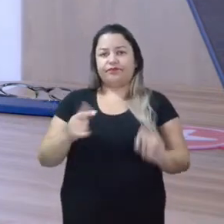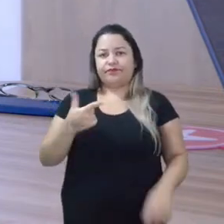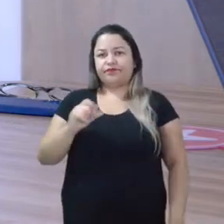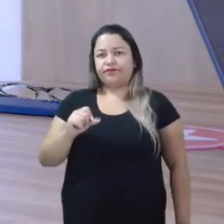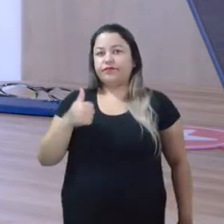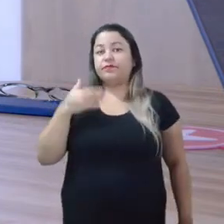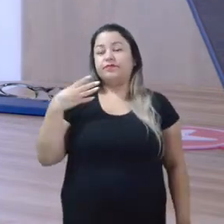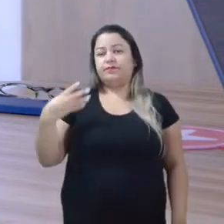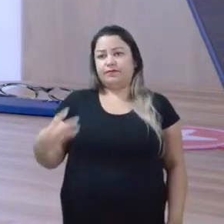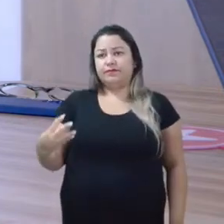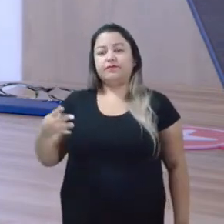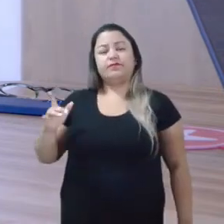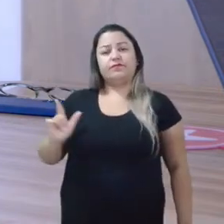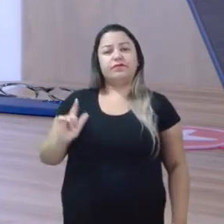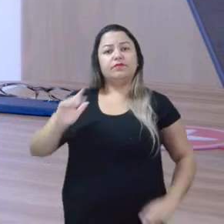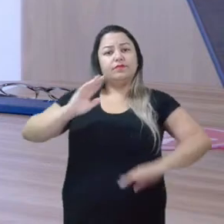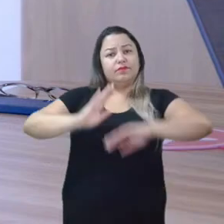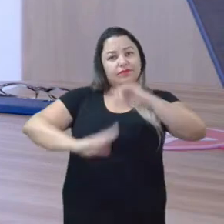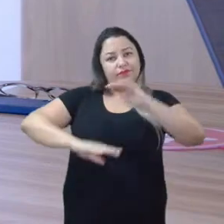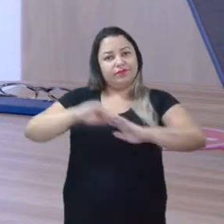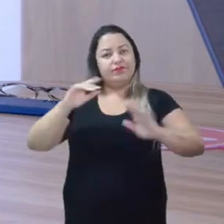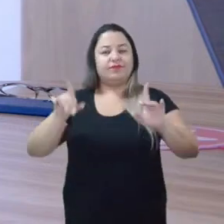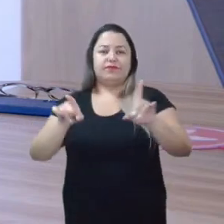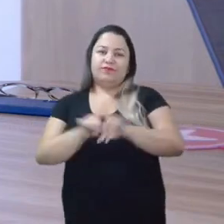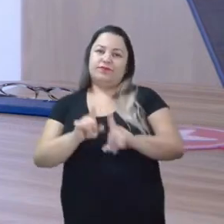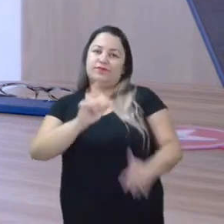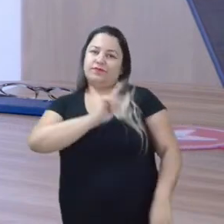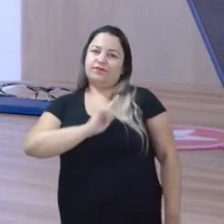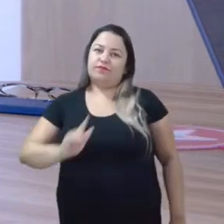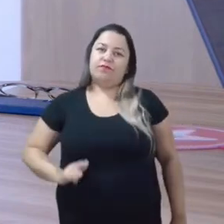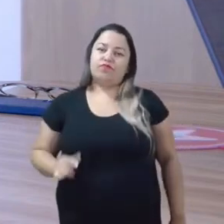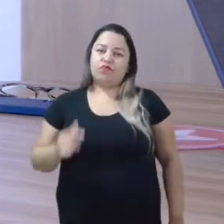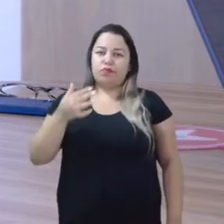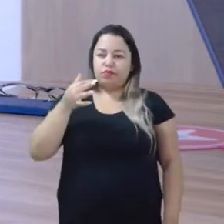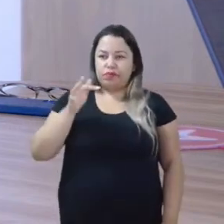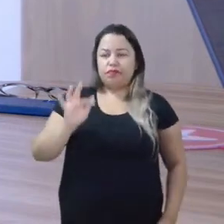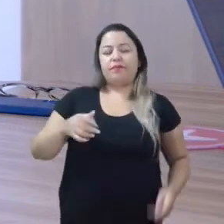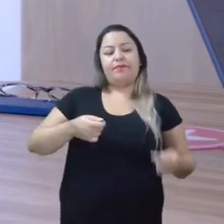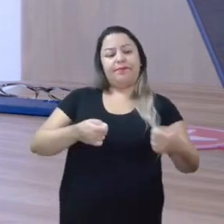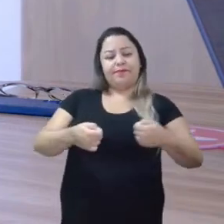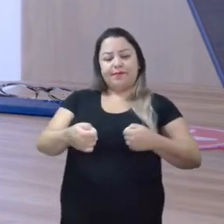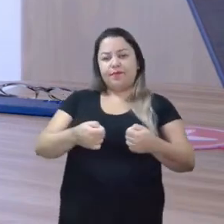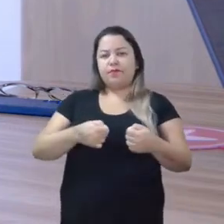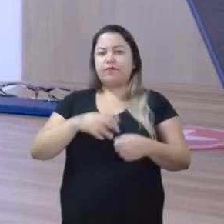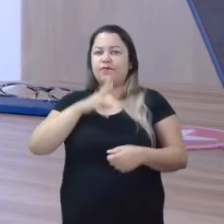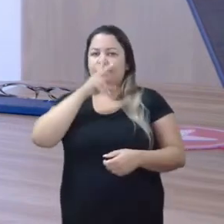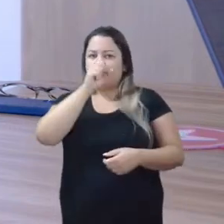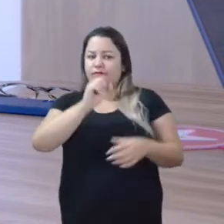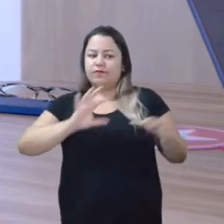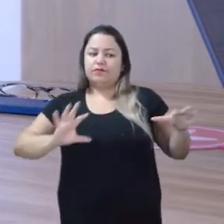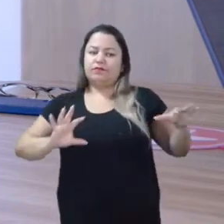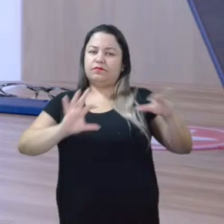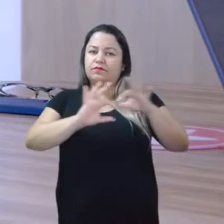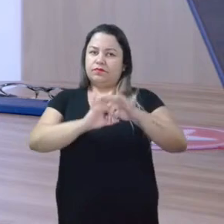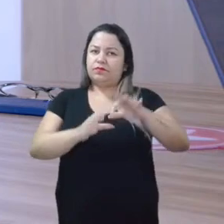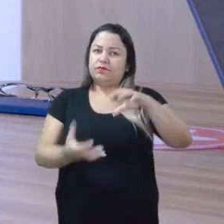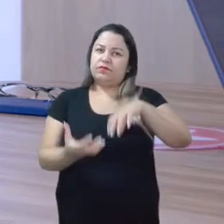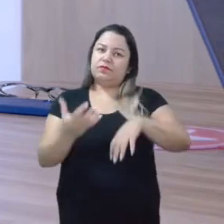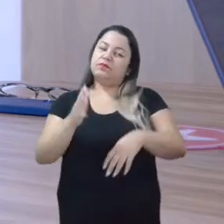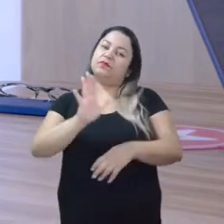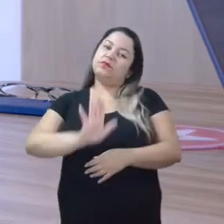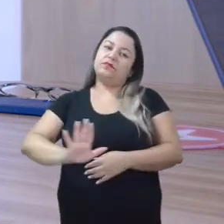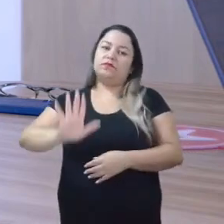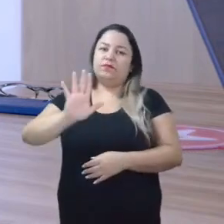uma atuação do governo federal na época muito incisiva, uma articulação muito forte com o Congresso. Mas se passaram 10 anos. E muito do que